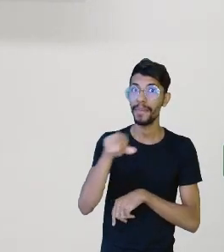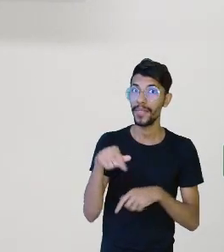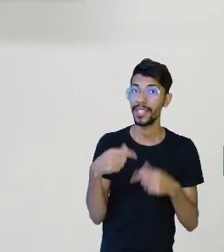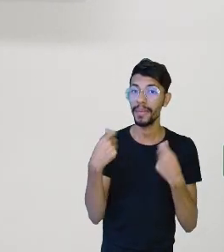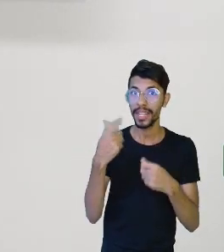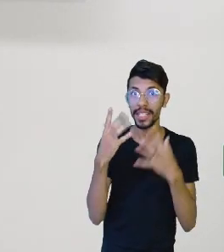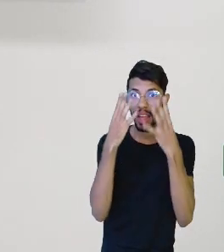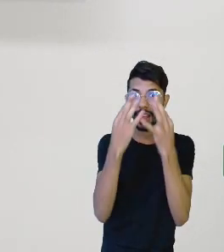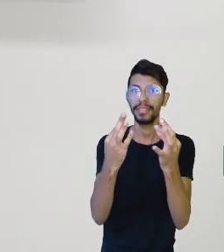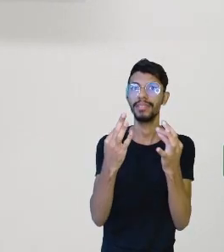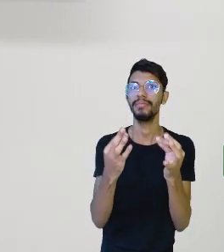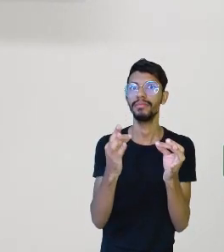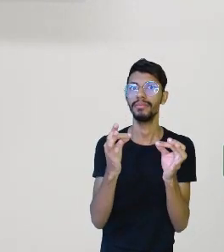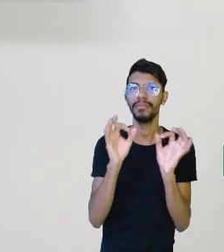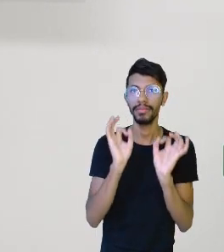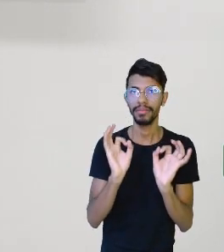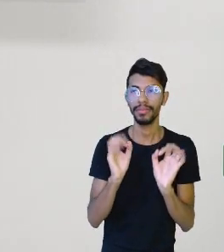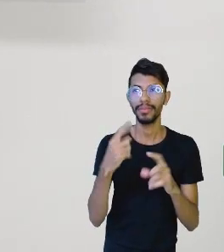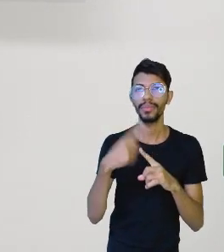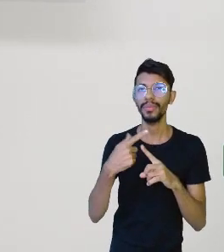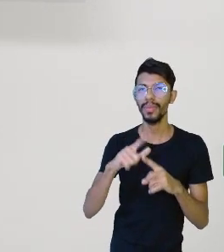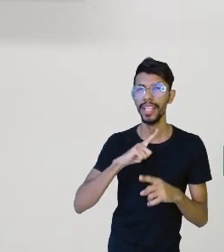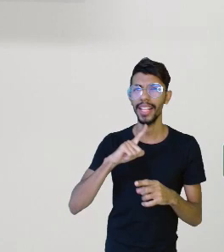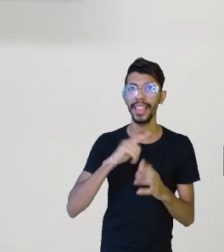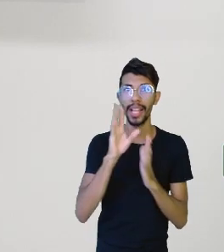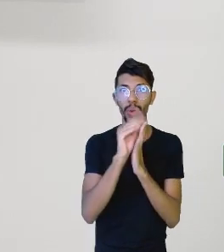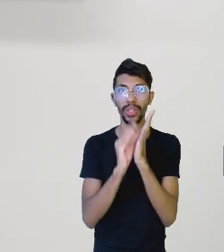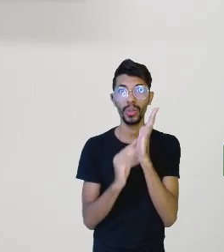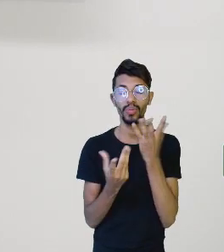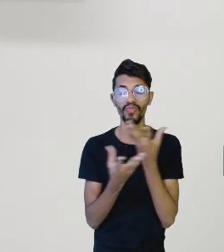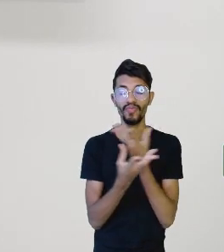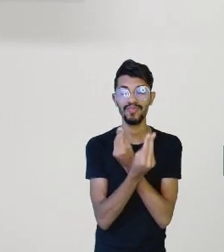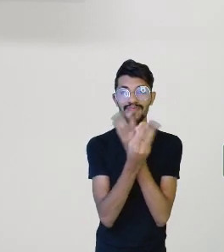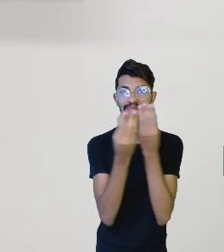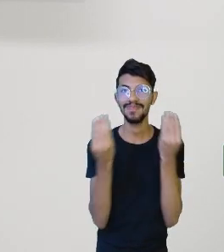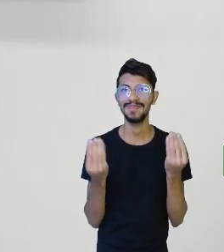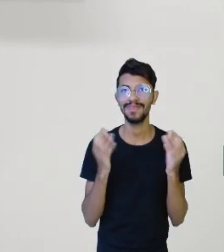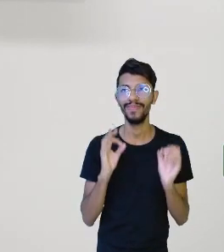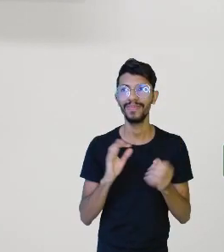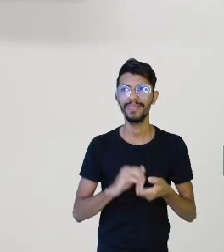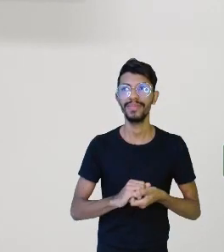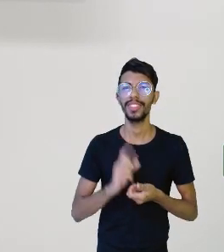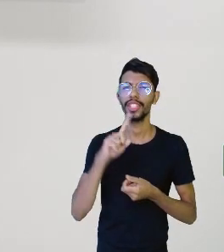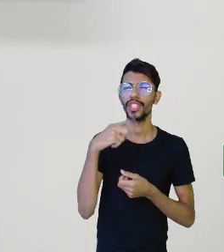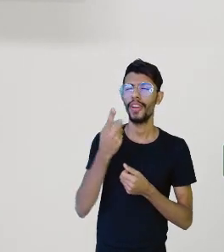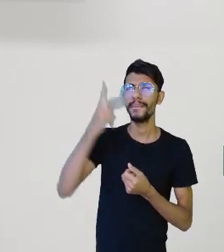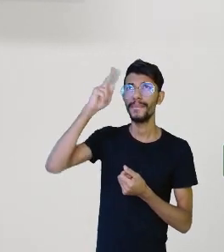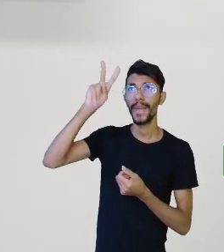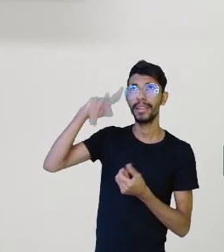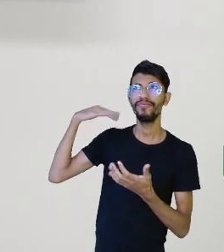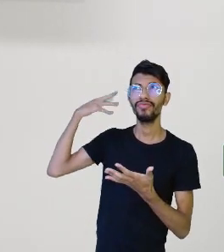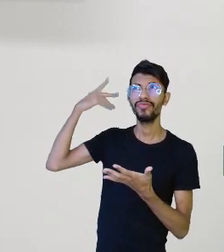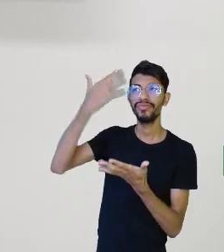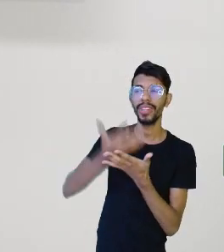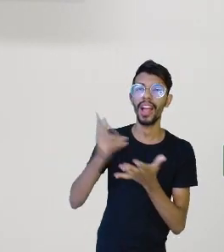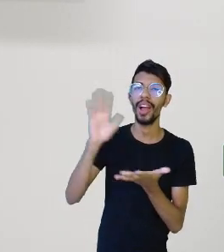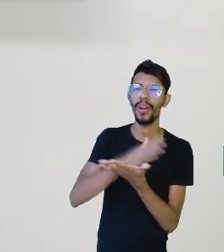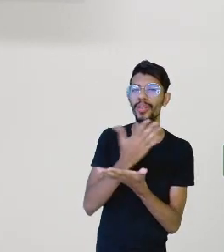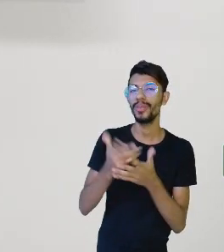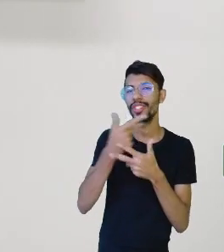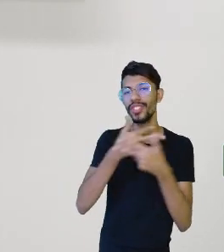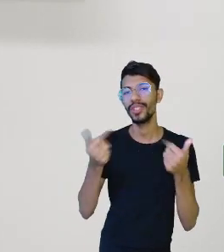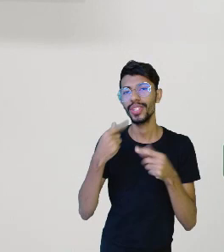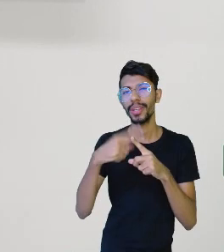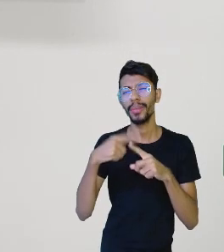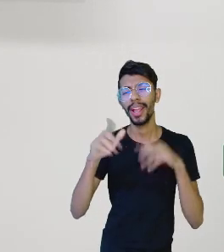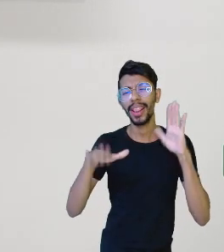muita atenção porque tem bastante conteúdo, tá? A gente vai relembrar algumas coisas porque provavelmente